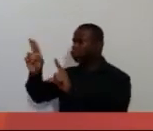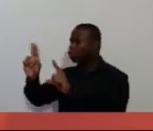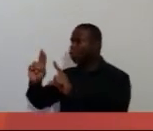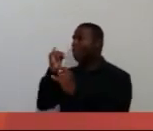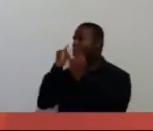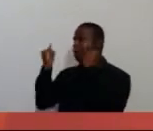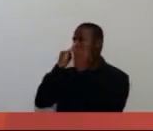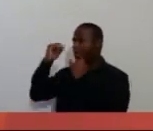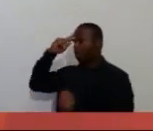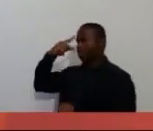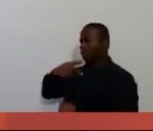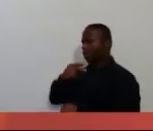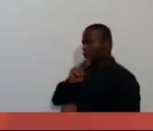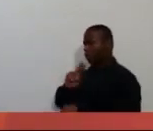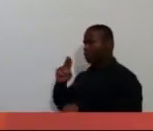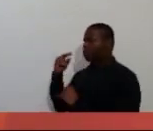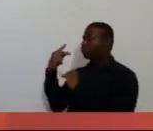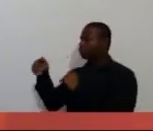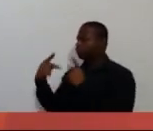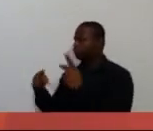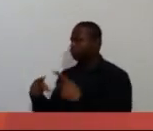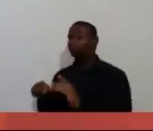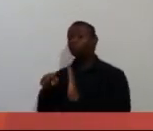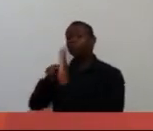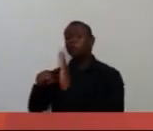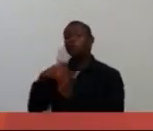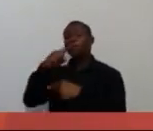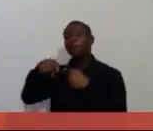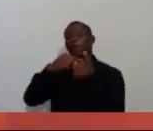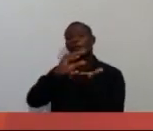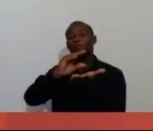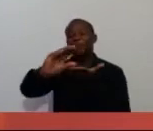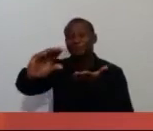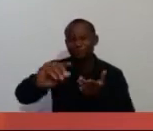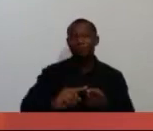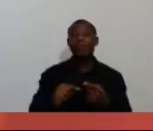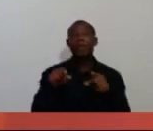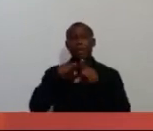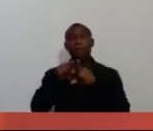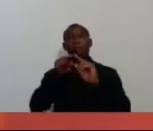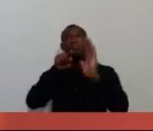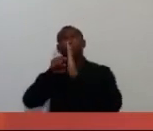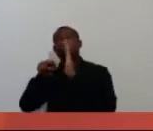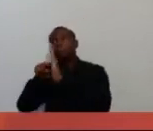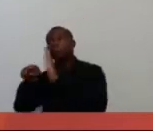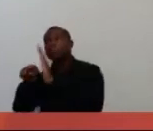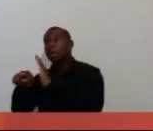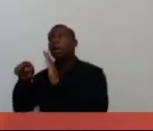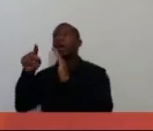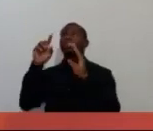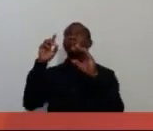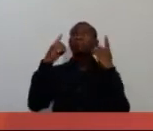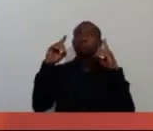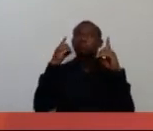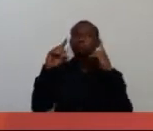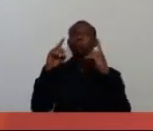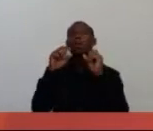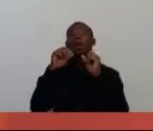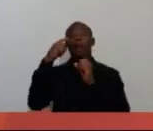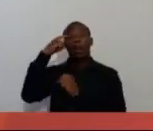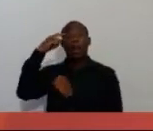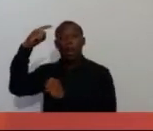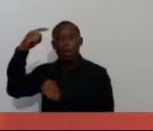é fácil interagir. O exemplo, na primeira linha, coloque seu nome, a cidade, e na caixa de diálogo você utiliza para fazer